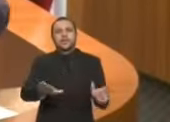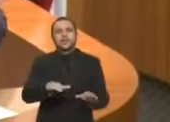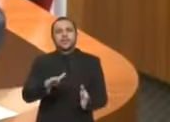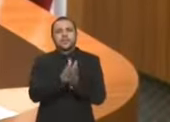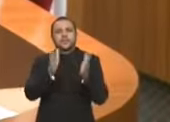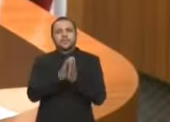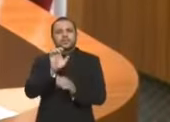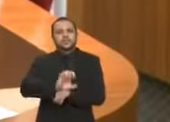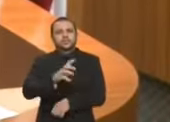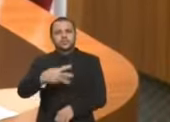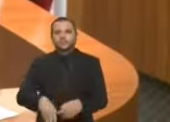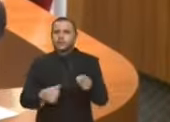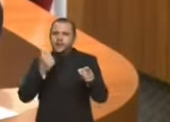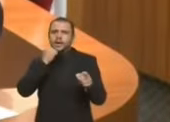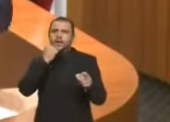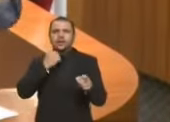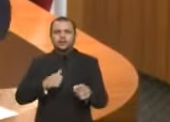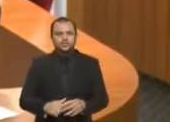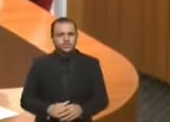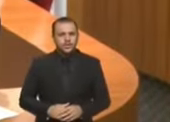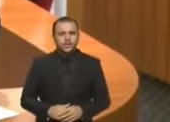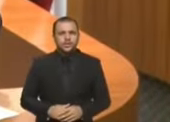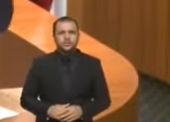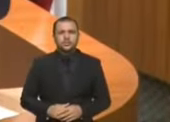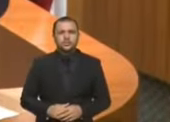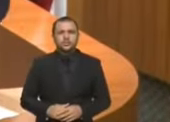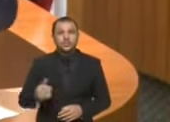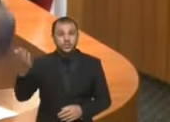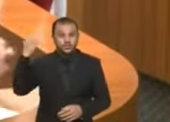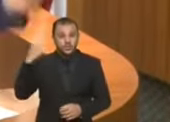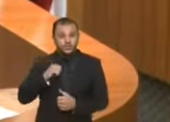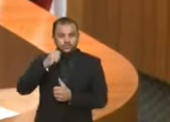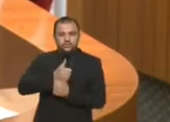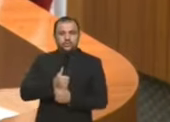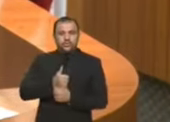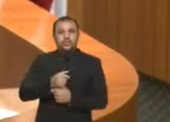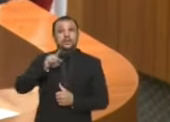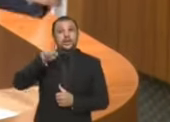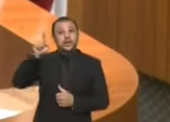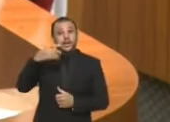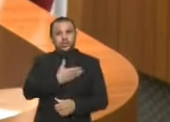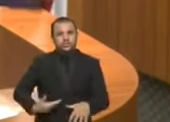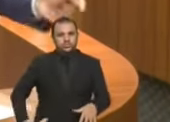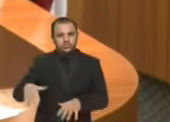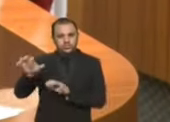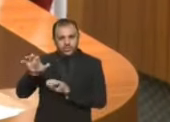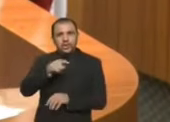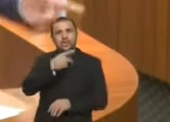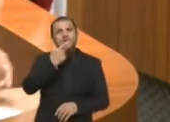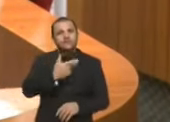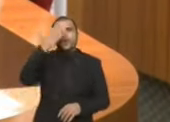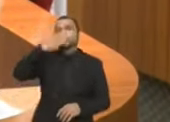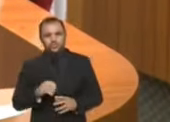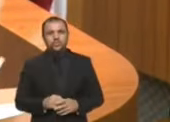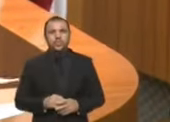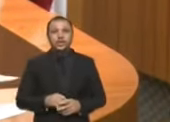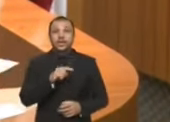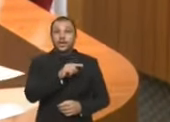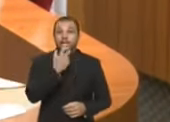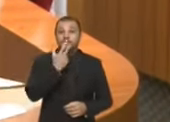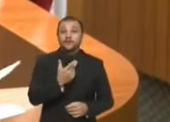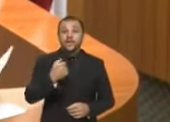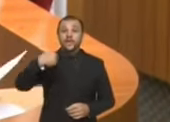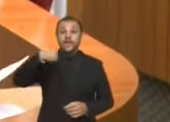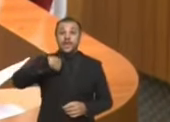O vereador Flávio Dino é muito cara de pau. Ele, durante a posse, lá no Palácio Leões, ele disse que ia acabar com a miséria, com a pobreza do Estado. É